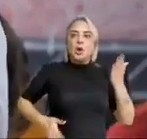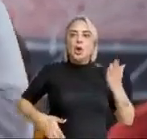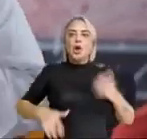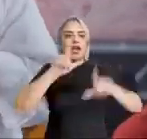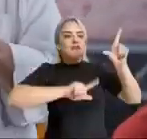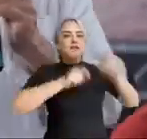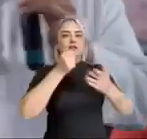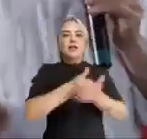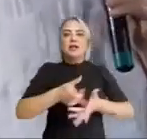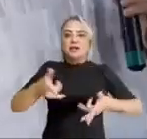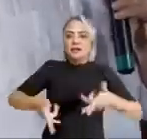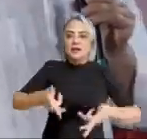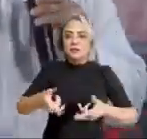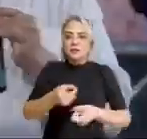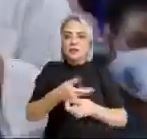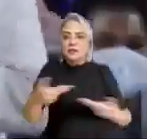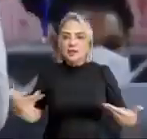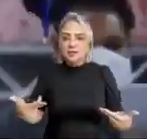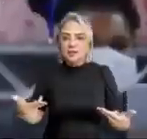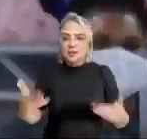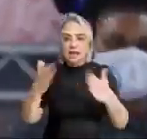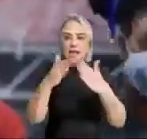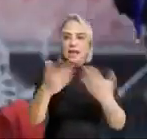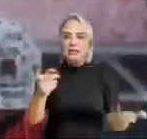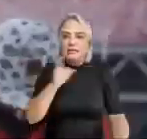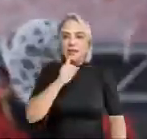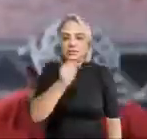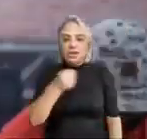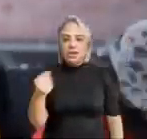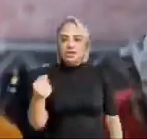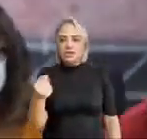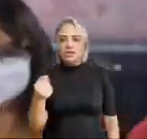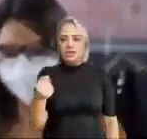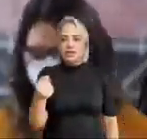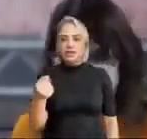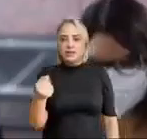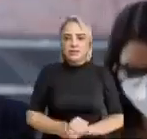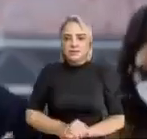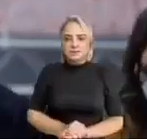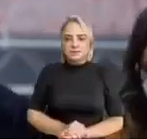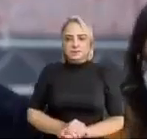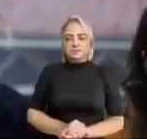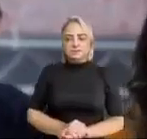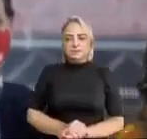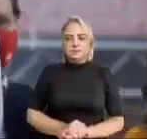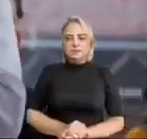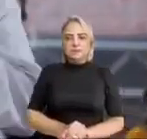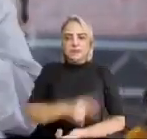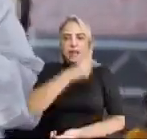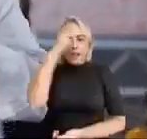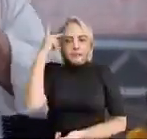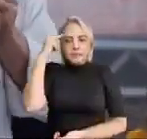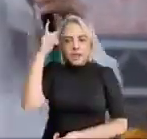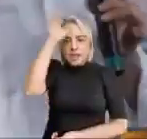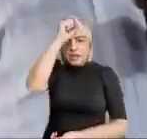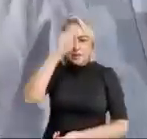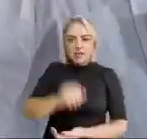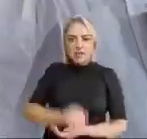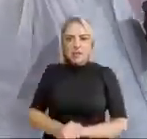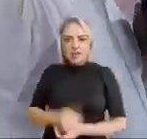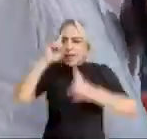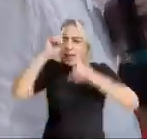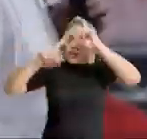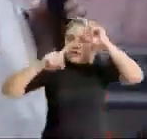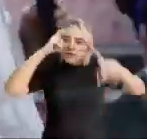cama, a geladeira. Sabe que não é possível. As pessoas têm que aprender a ter criatividade e